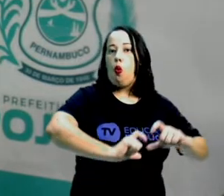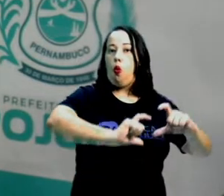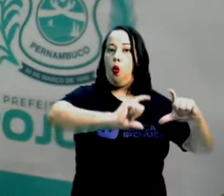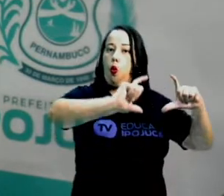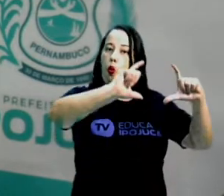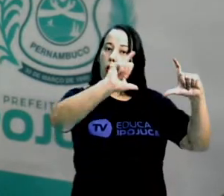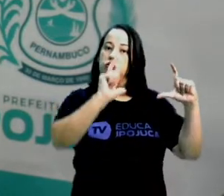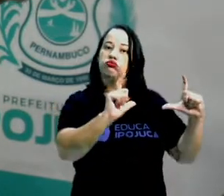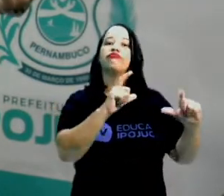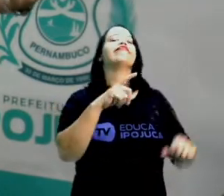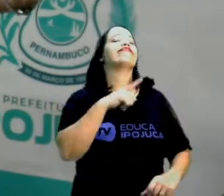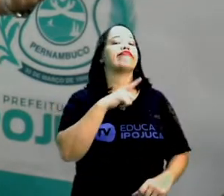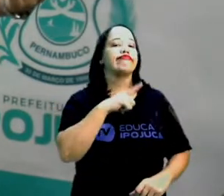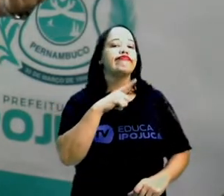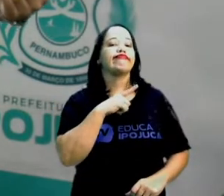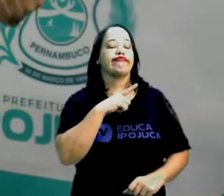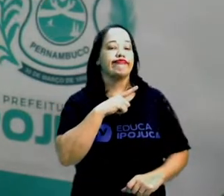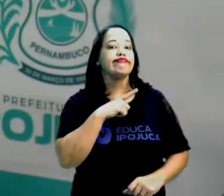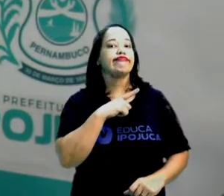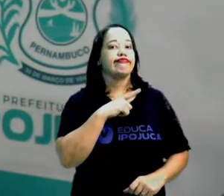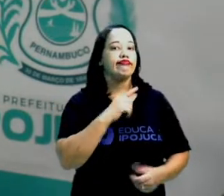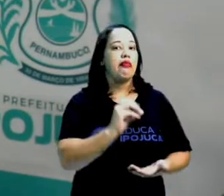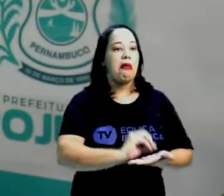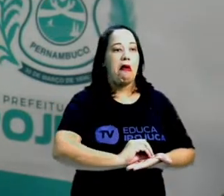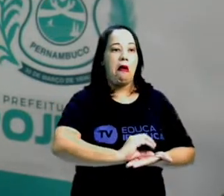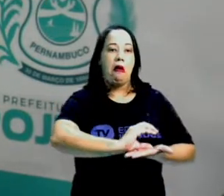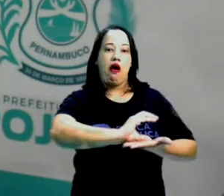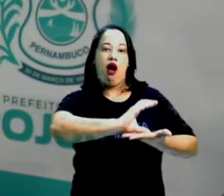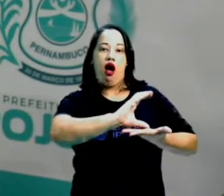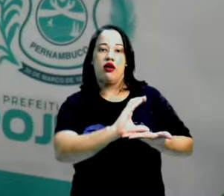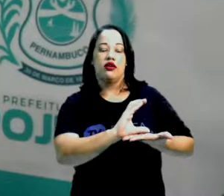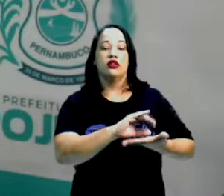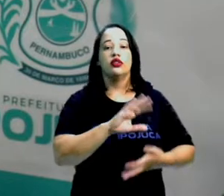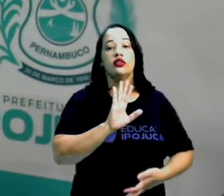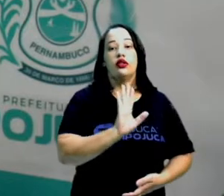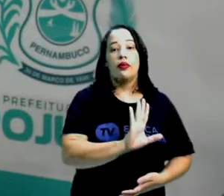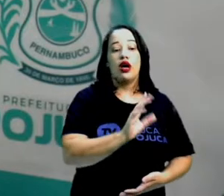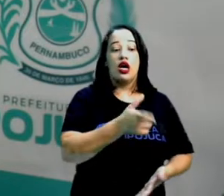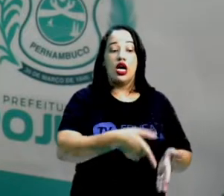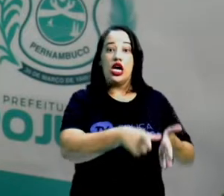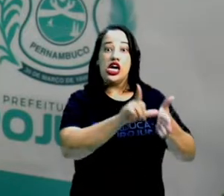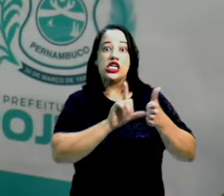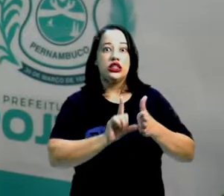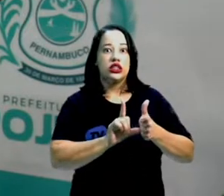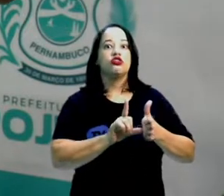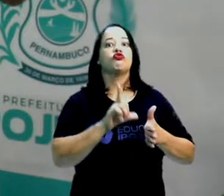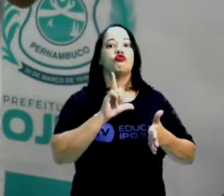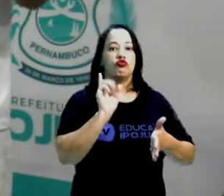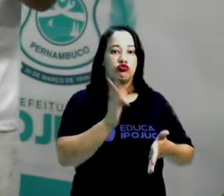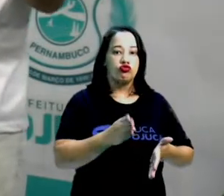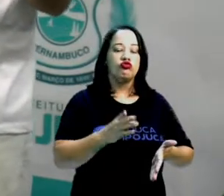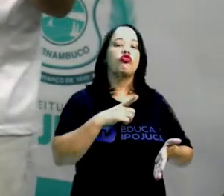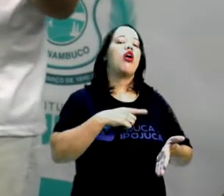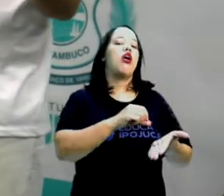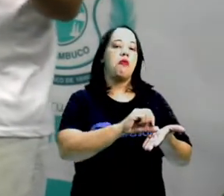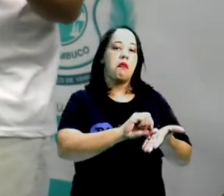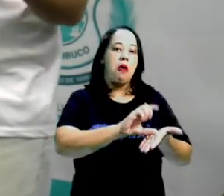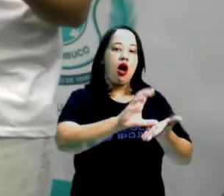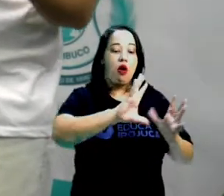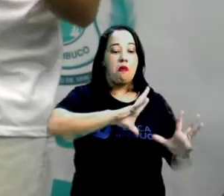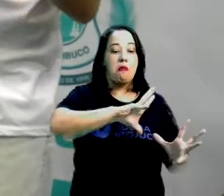Estados Unidos são a maior economia do mundo, tá? E antes da crise de 1929, eles já eram a maior economia do